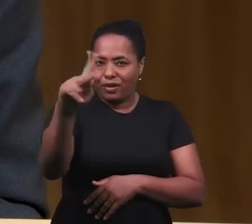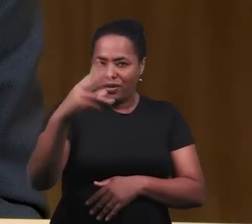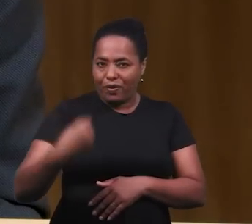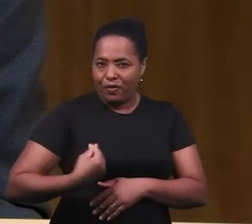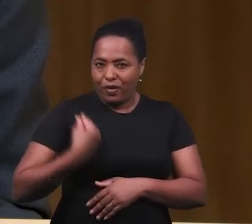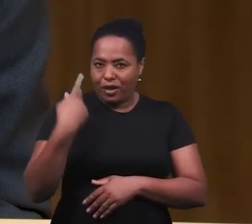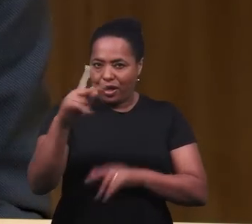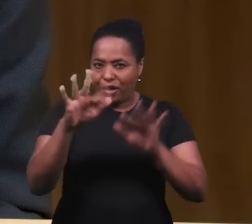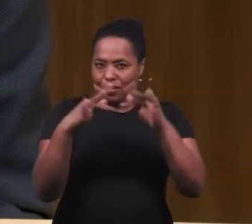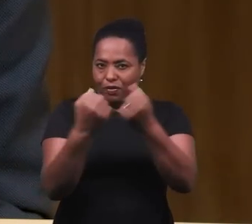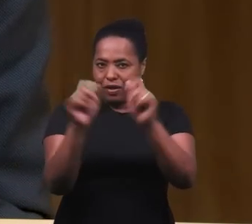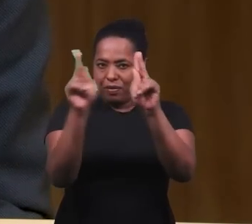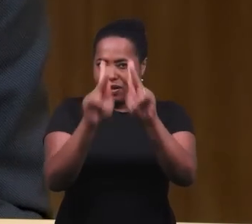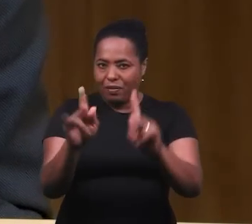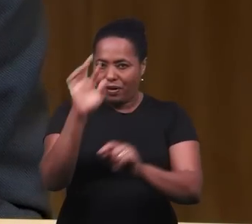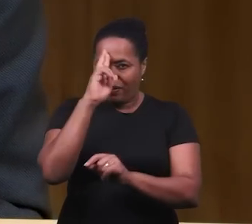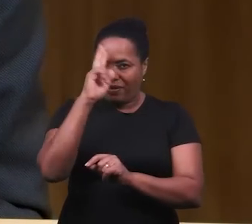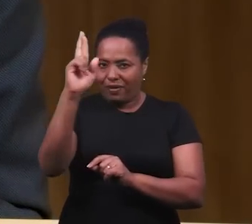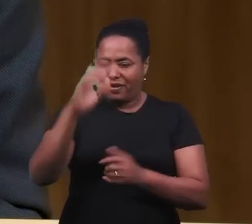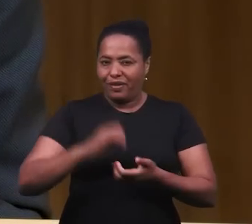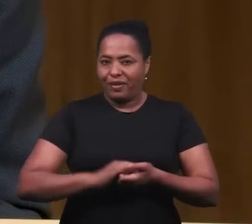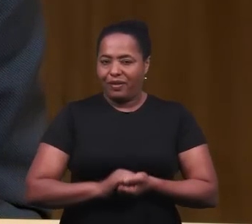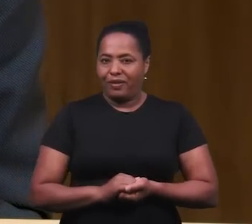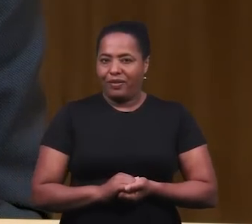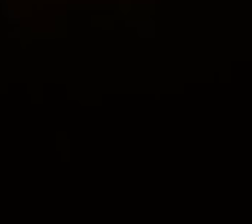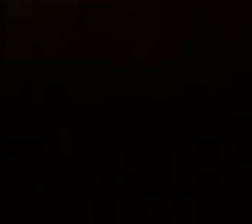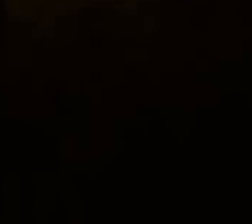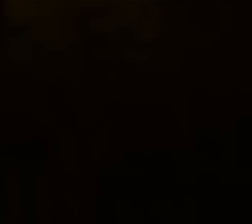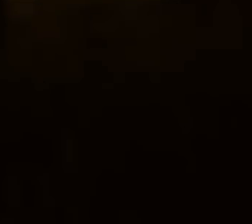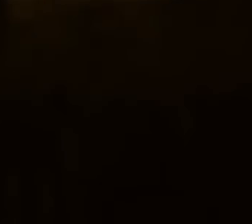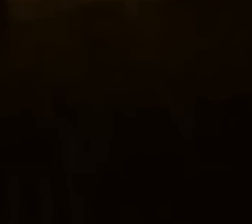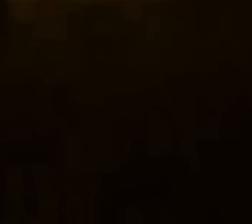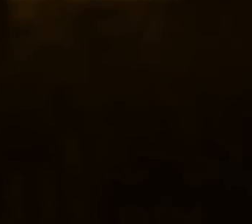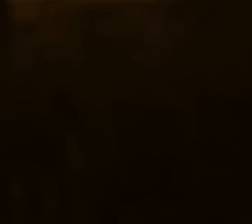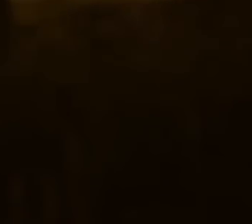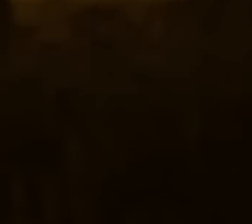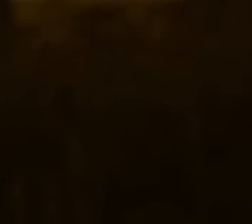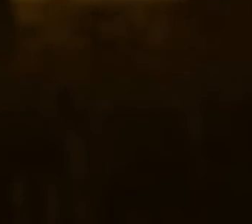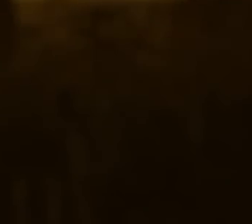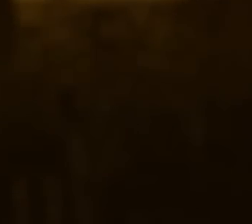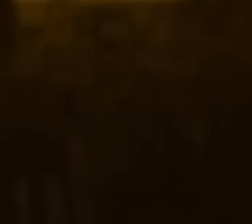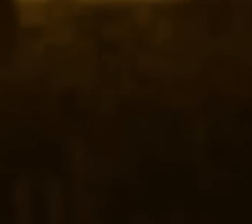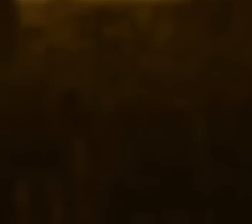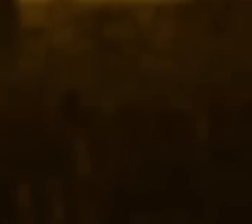Deus abençoe a sua família e a paz do Senhor.